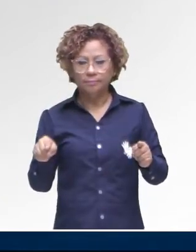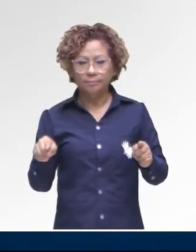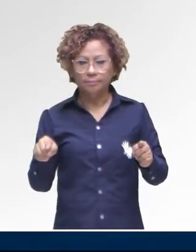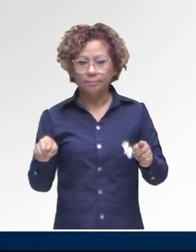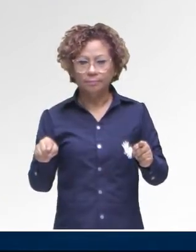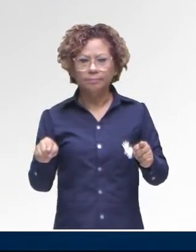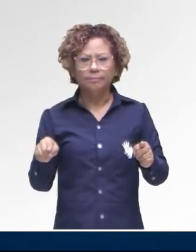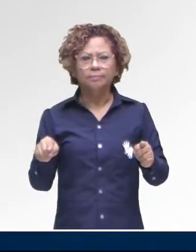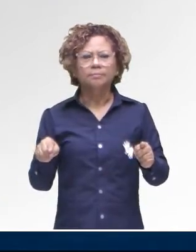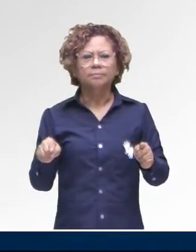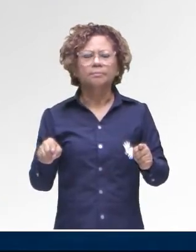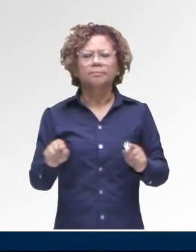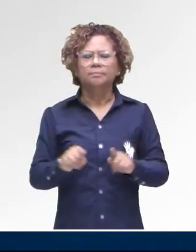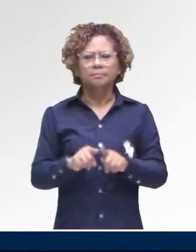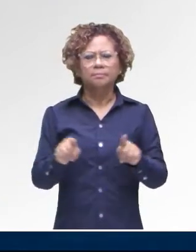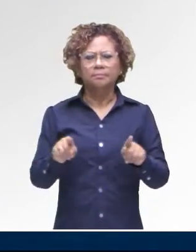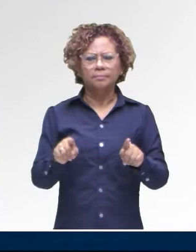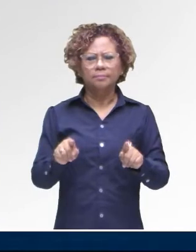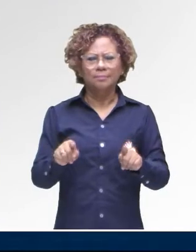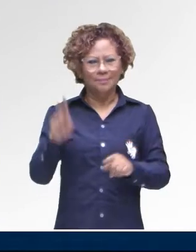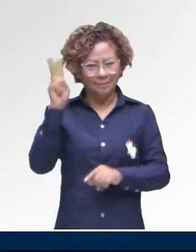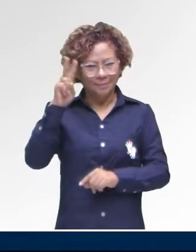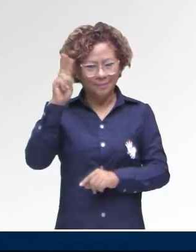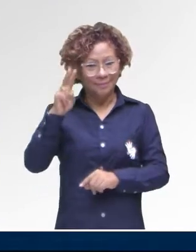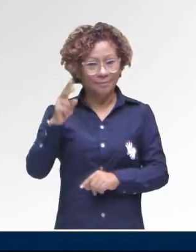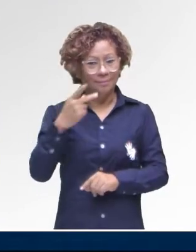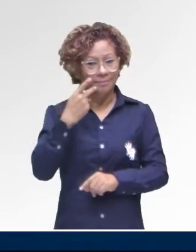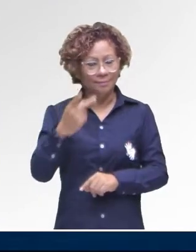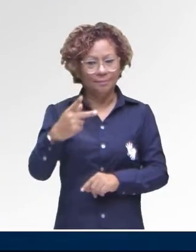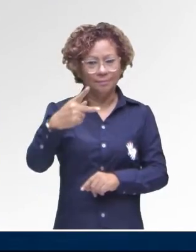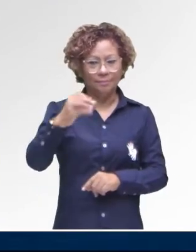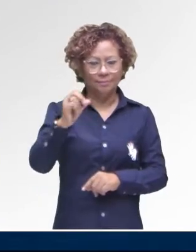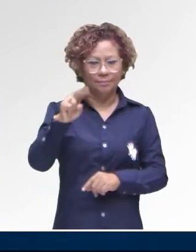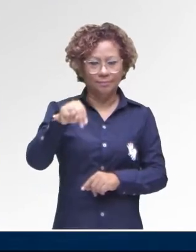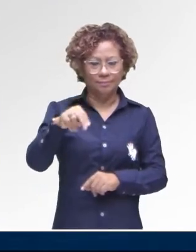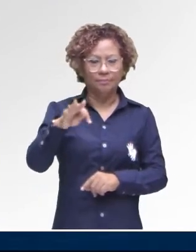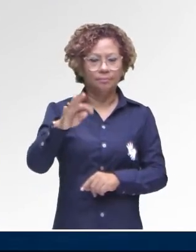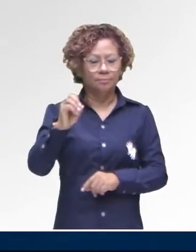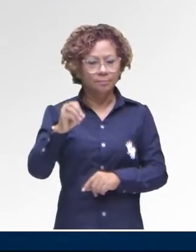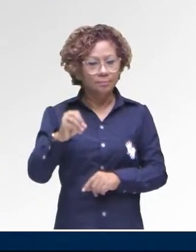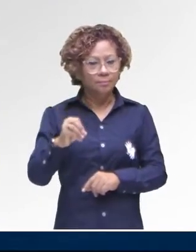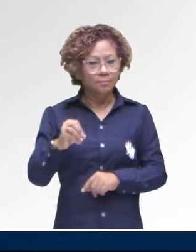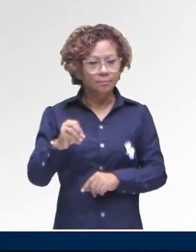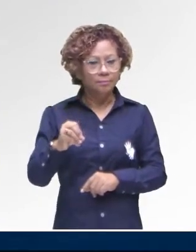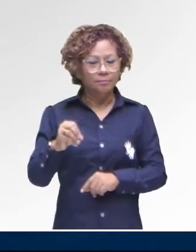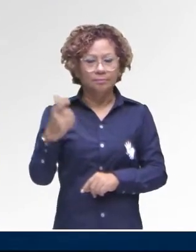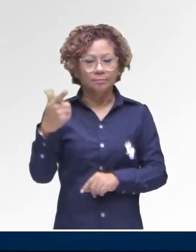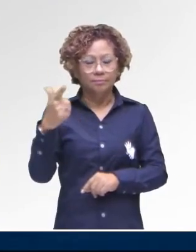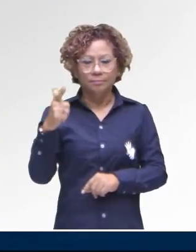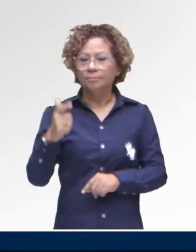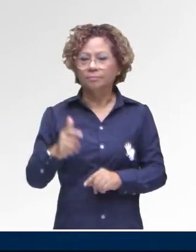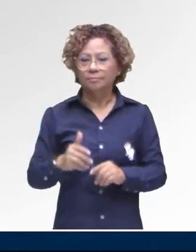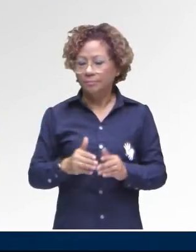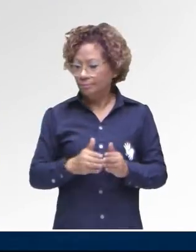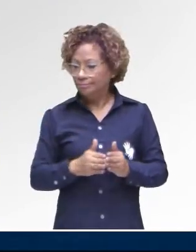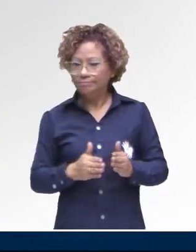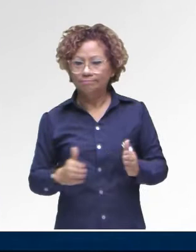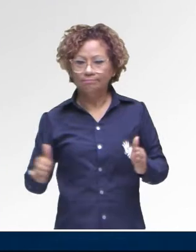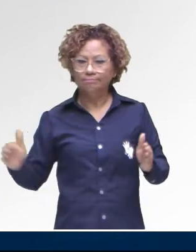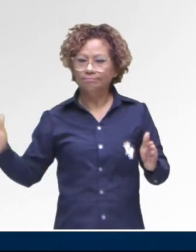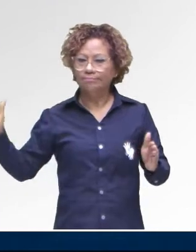unidimensional. Vejam que nós tínhamos o ponto que é adimensional, não possui dimensão, e agora nós temos a